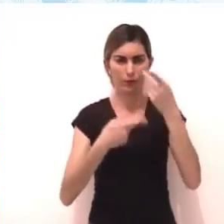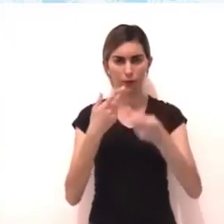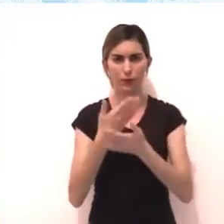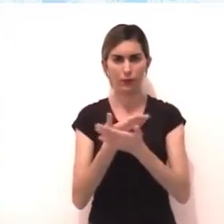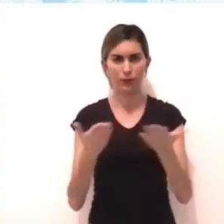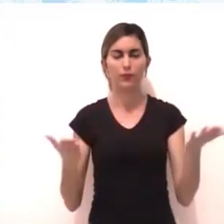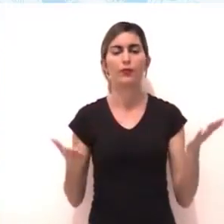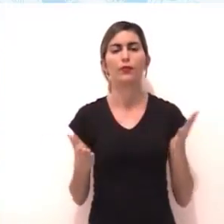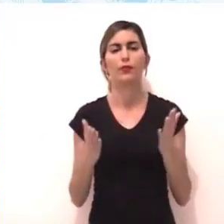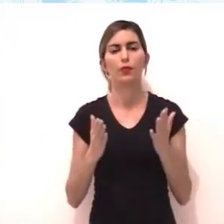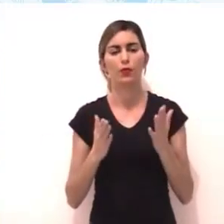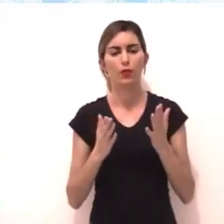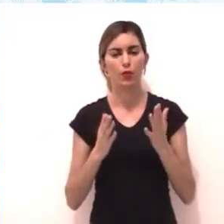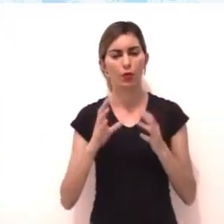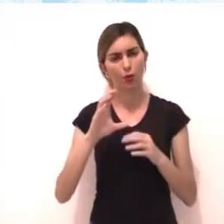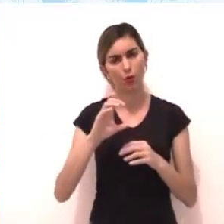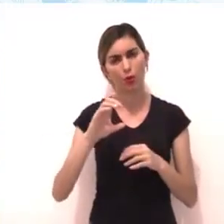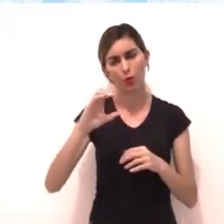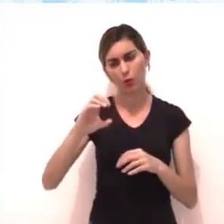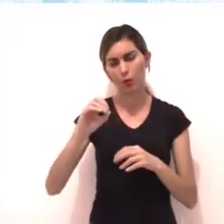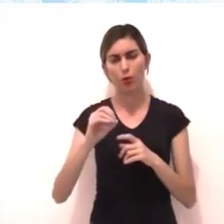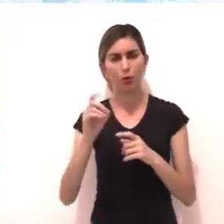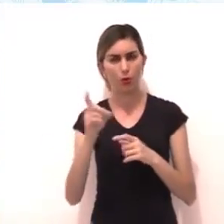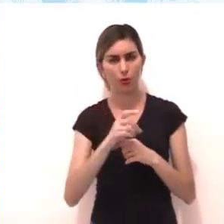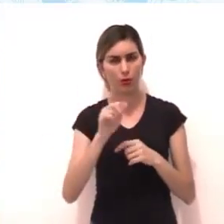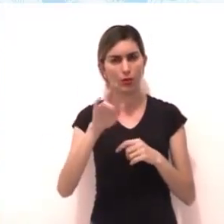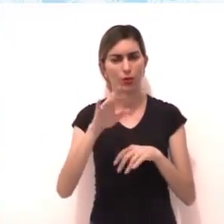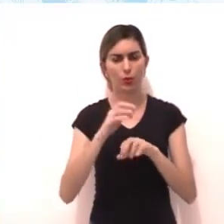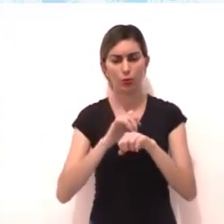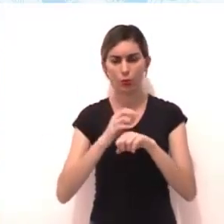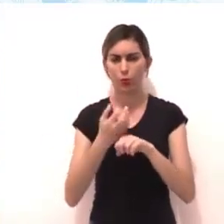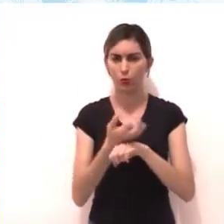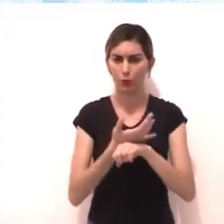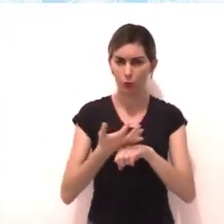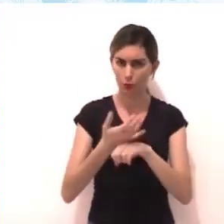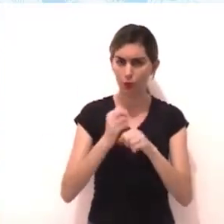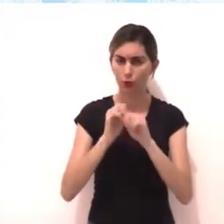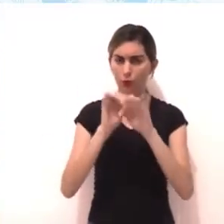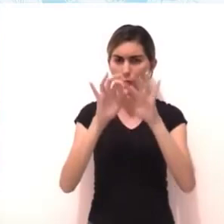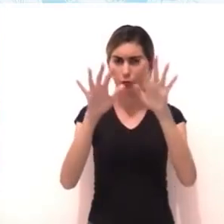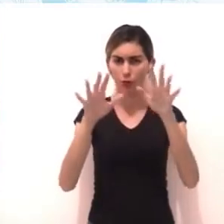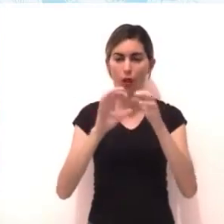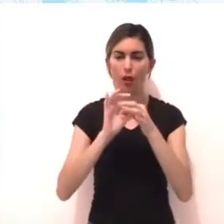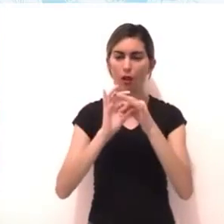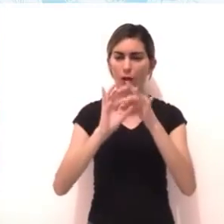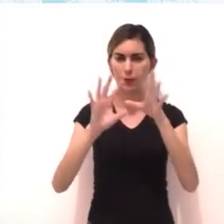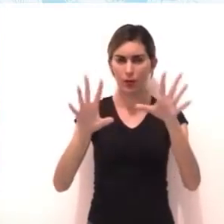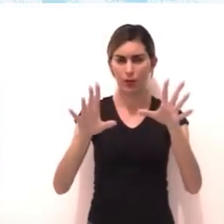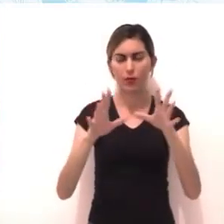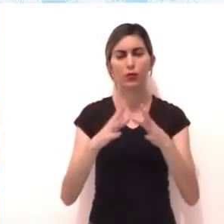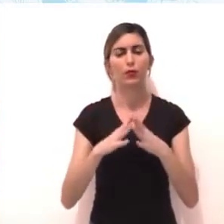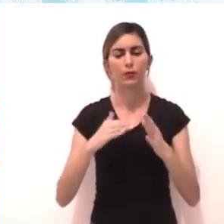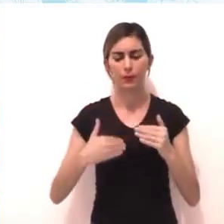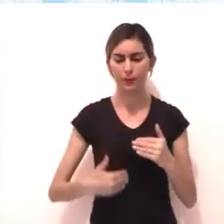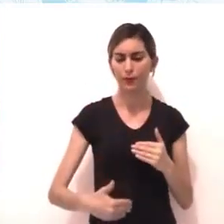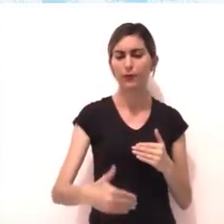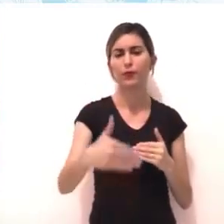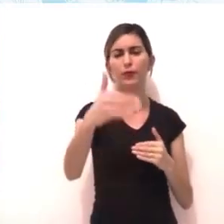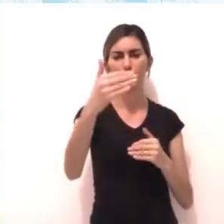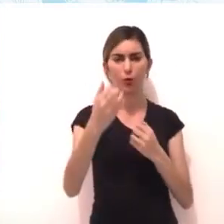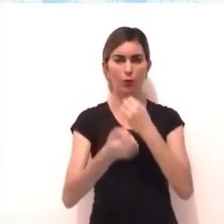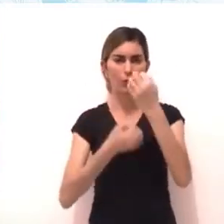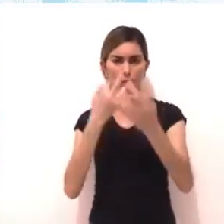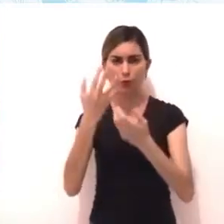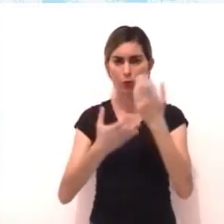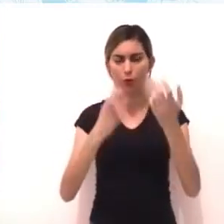vocês, né, os óxidos, que são poluentes primários, que são liberados a partir da queima